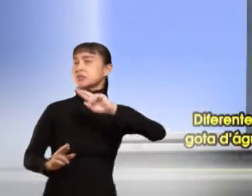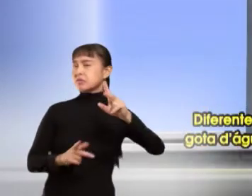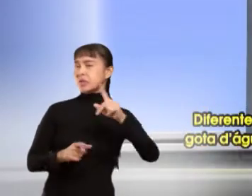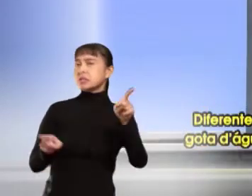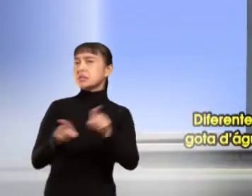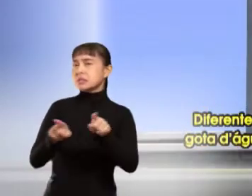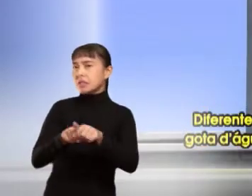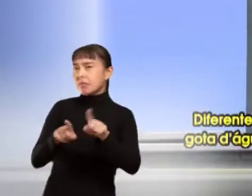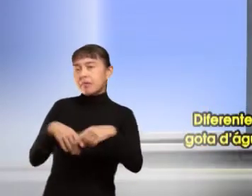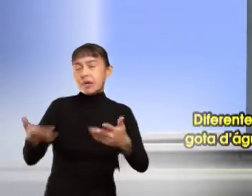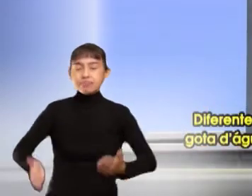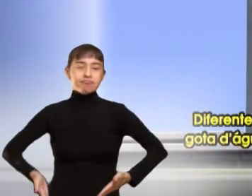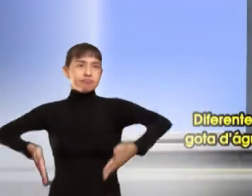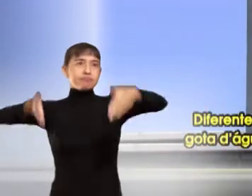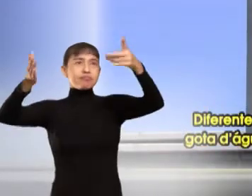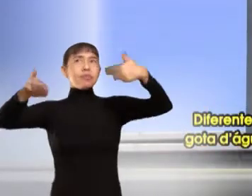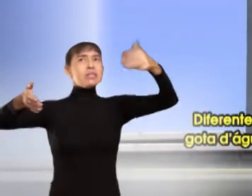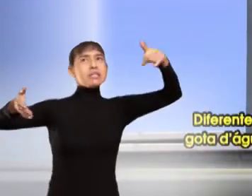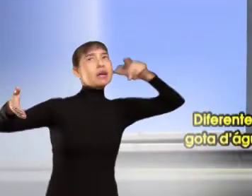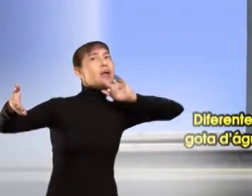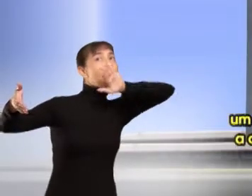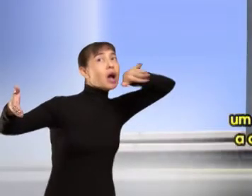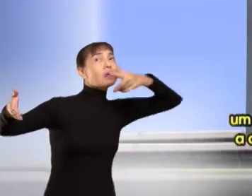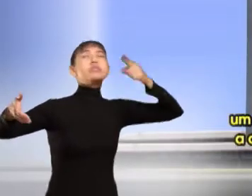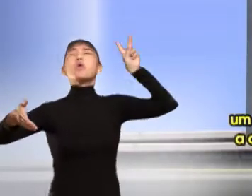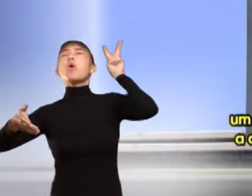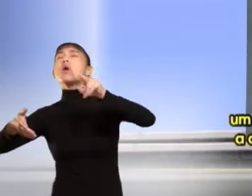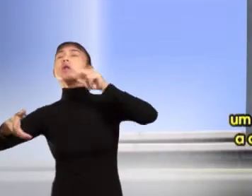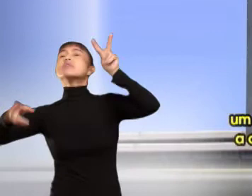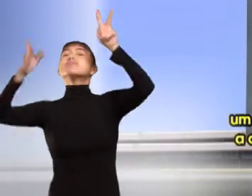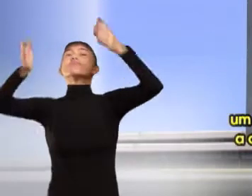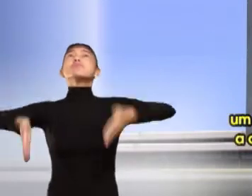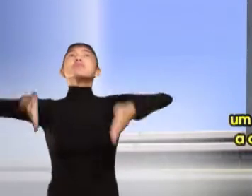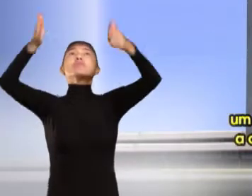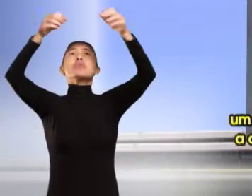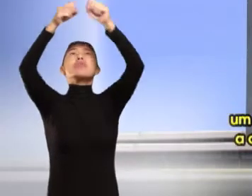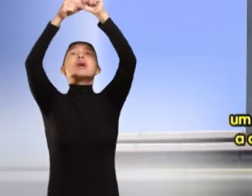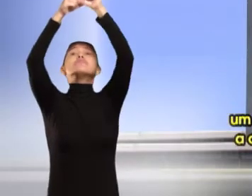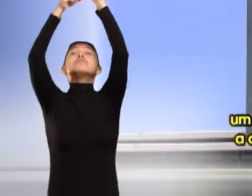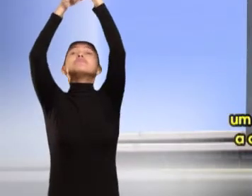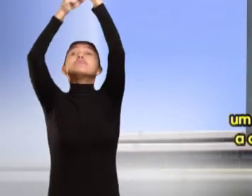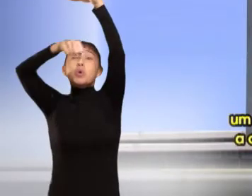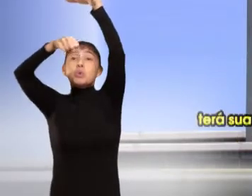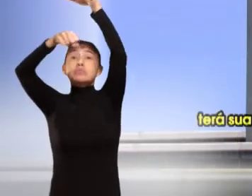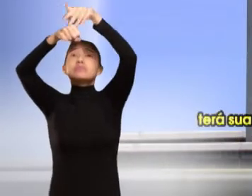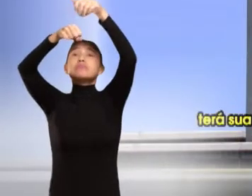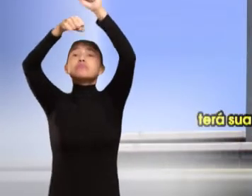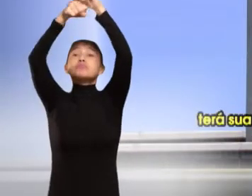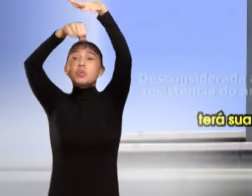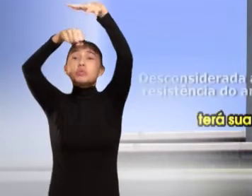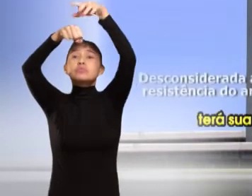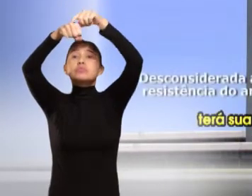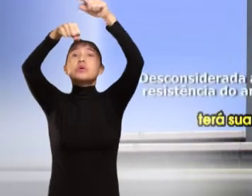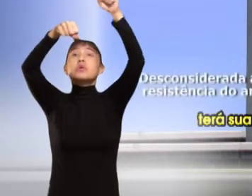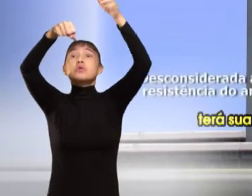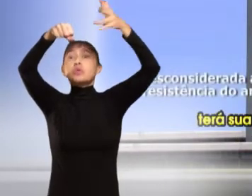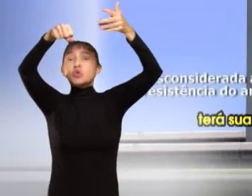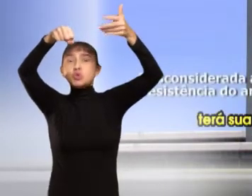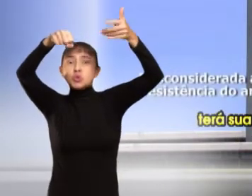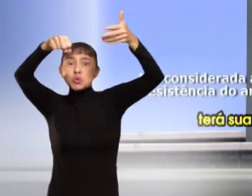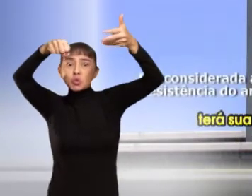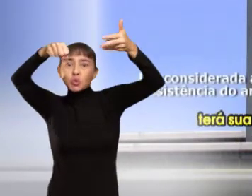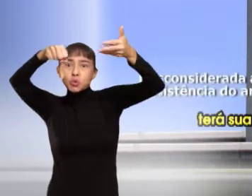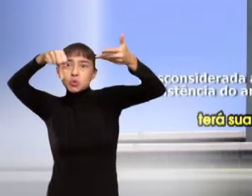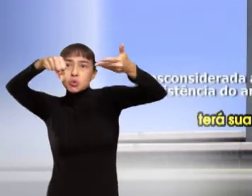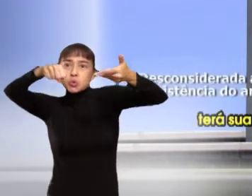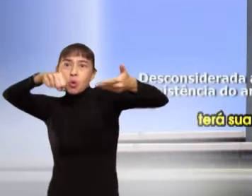Diferentemente do experimento da gota d'água que se desloca em óleo, um objeto abandonado a certa altura do chão terá sua